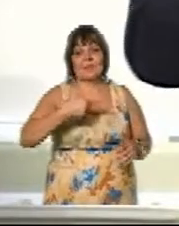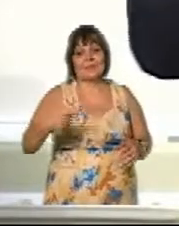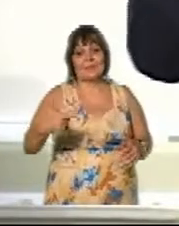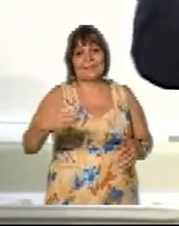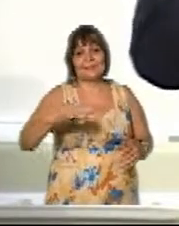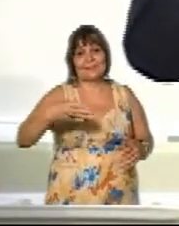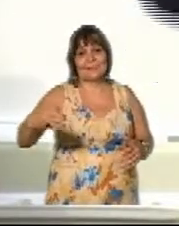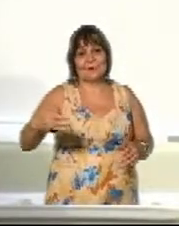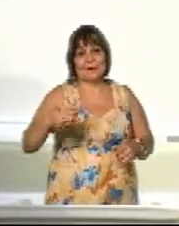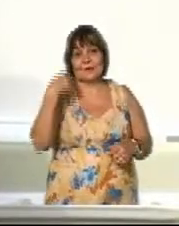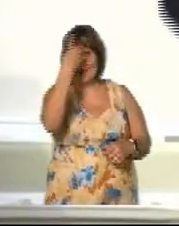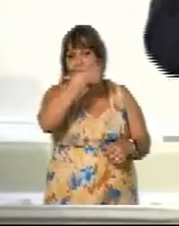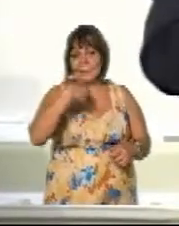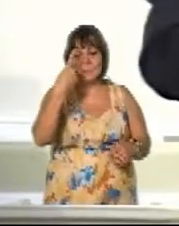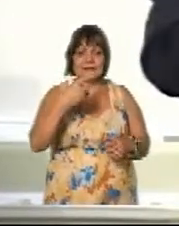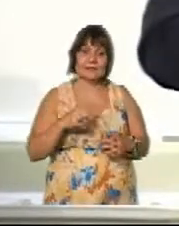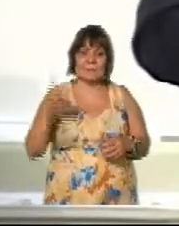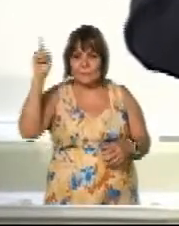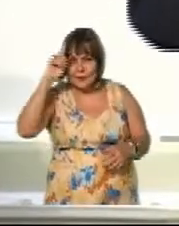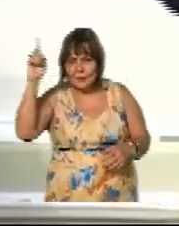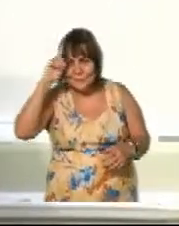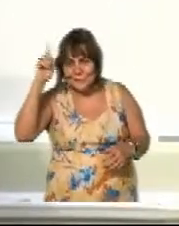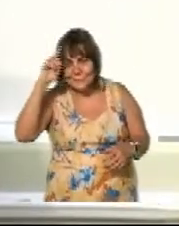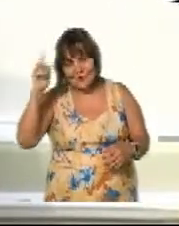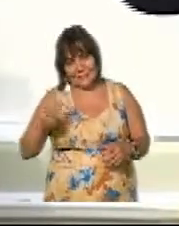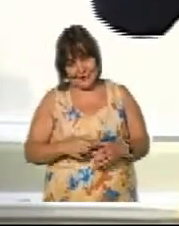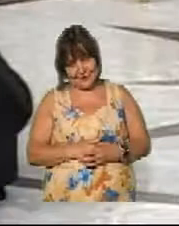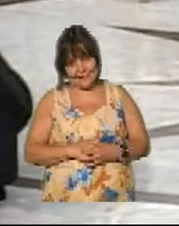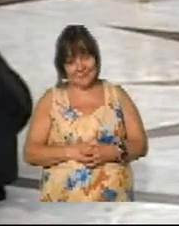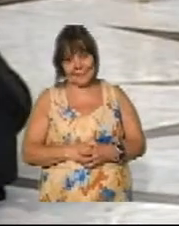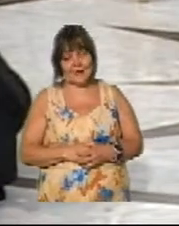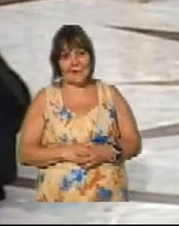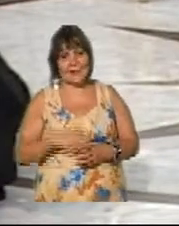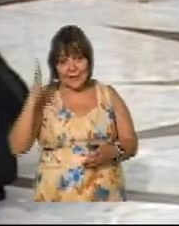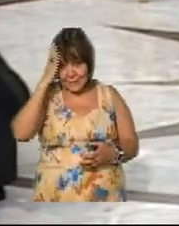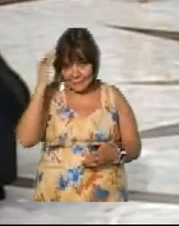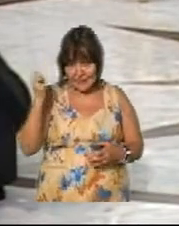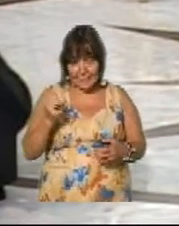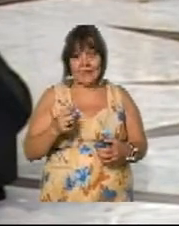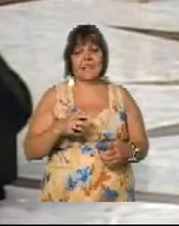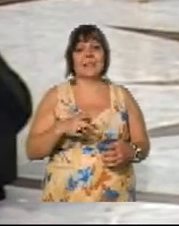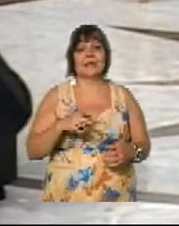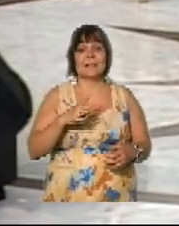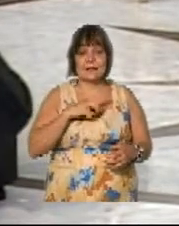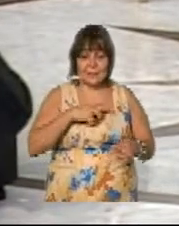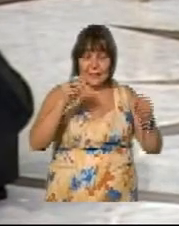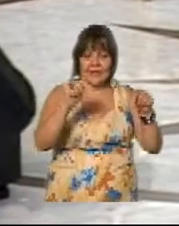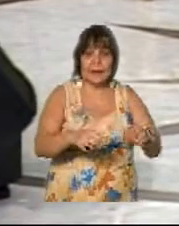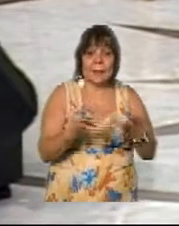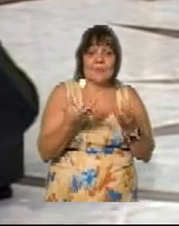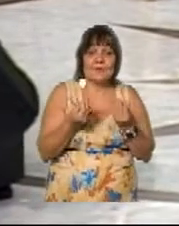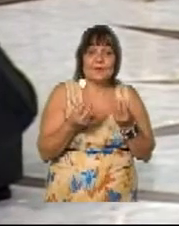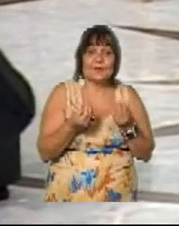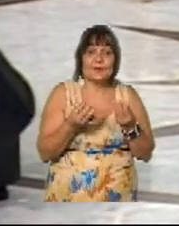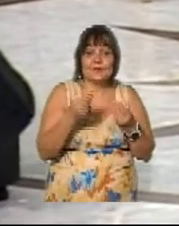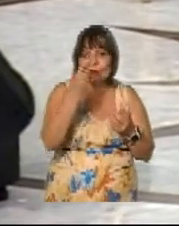Certamente hoje há pessoas aqui ou assistindo pela internet que já tiveram grandes livramentos, porque o Senhor Jesus, na sua onisciência,